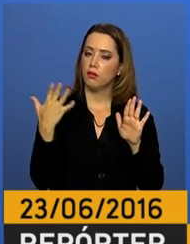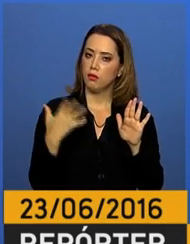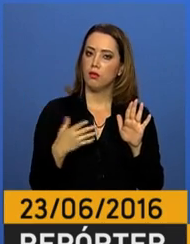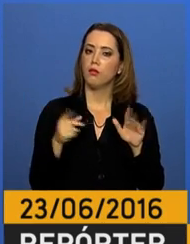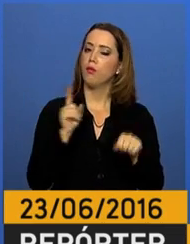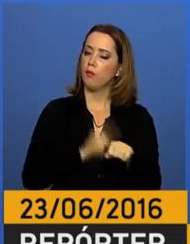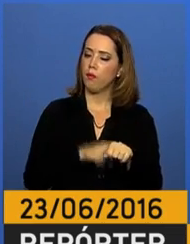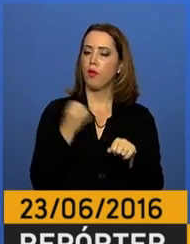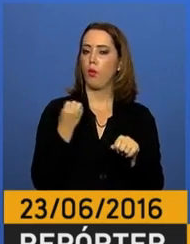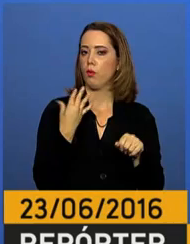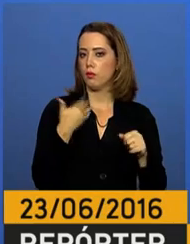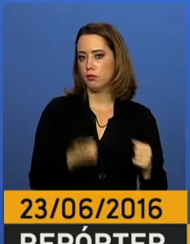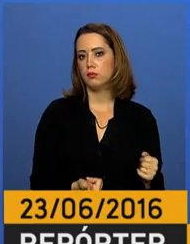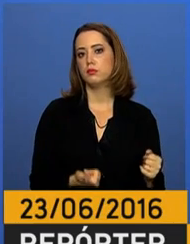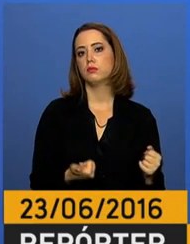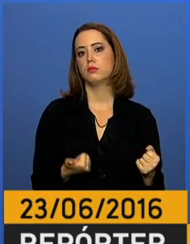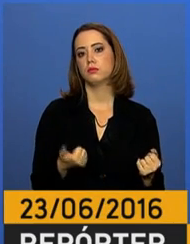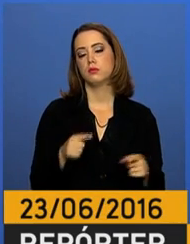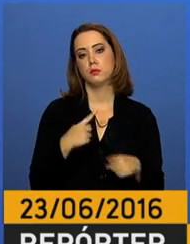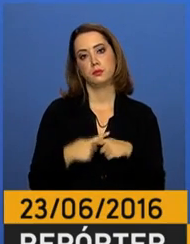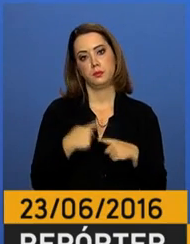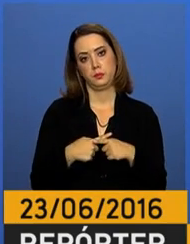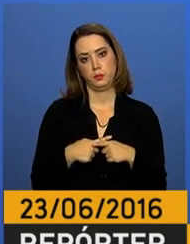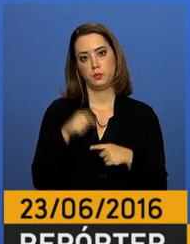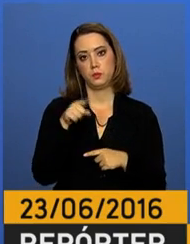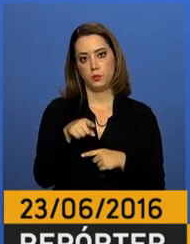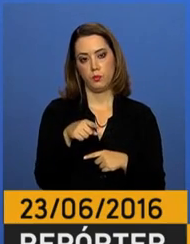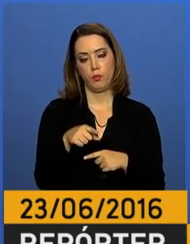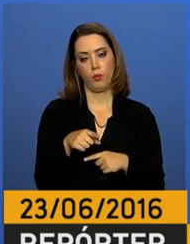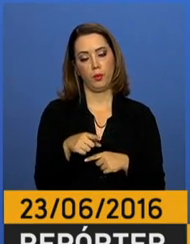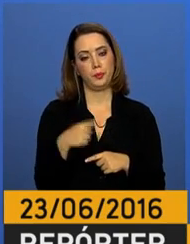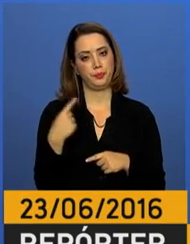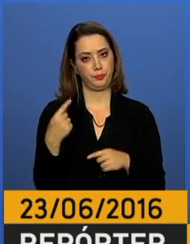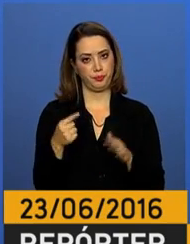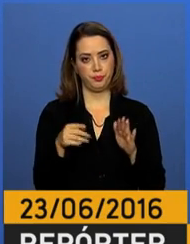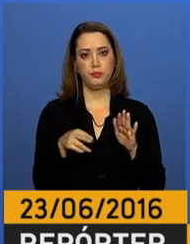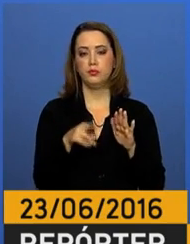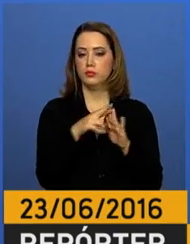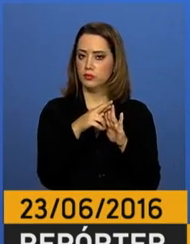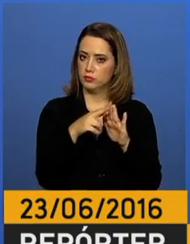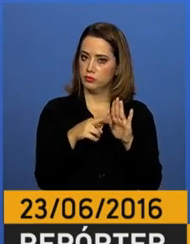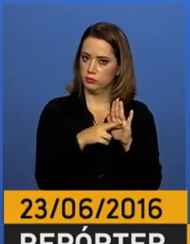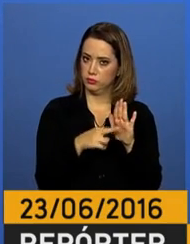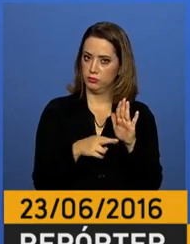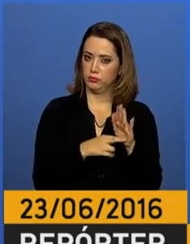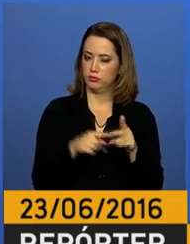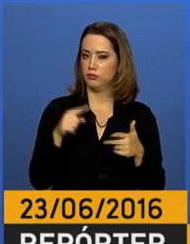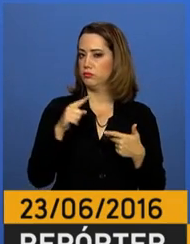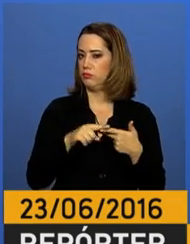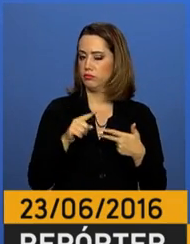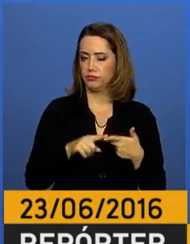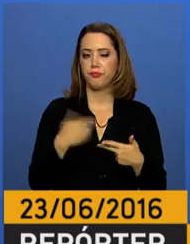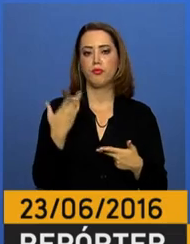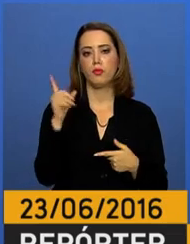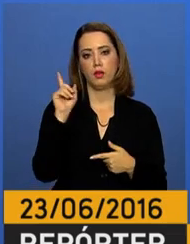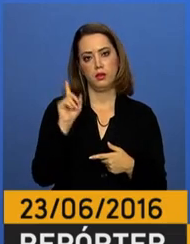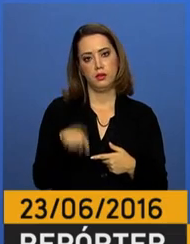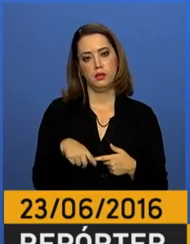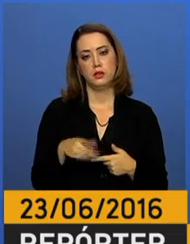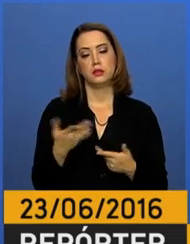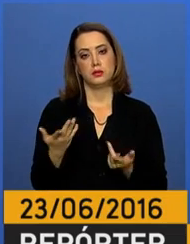oportuno porque um dos dispositivos ressaltado pela fala do ministro